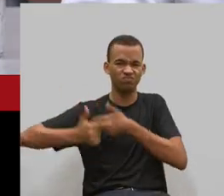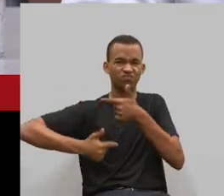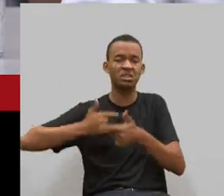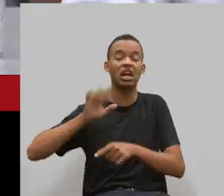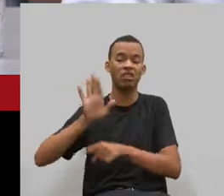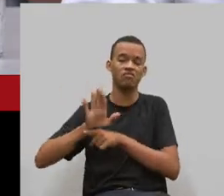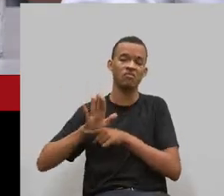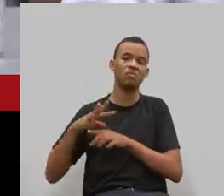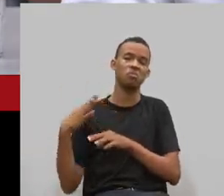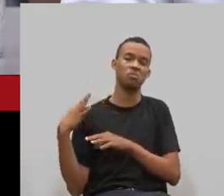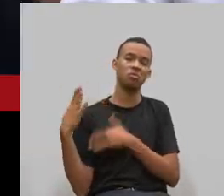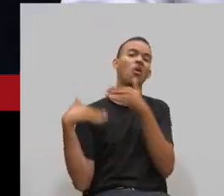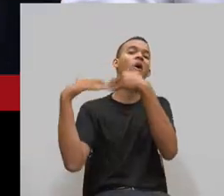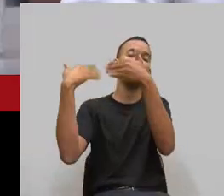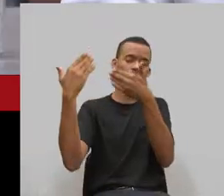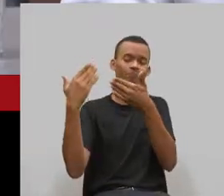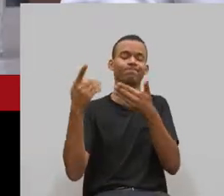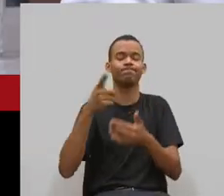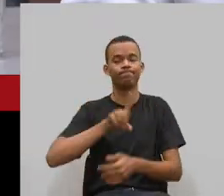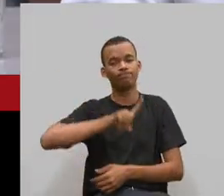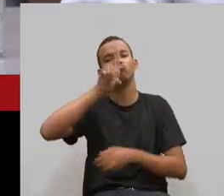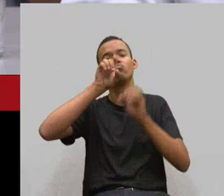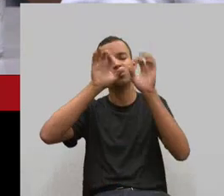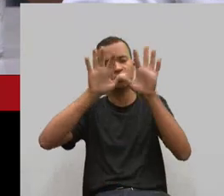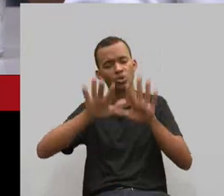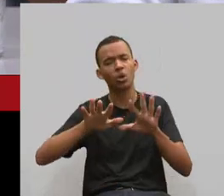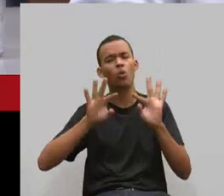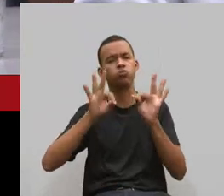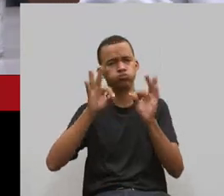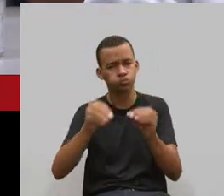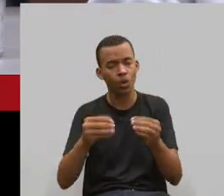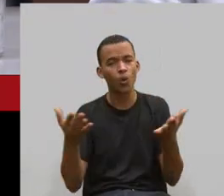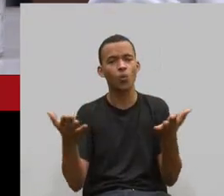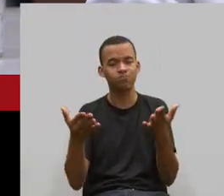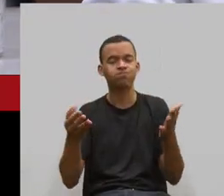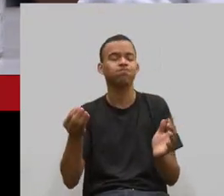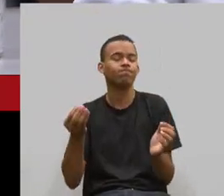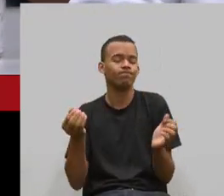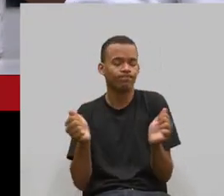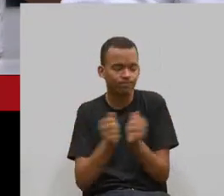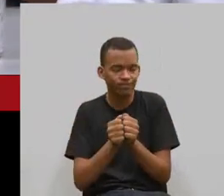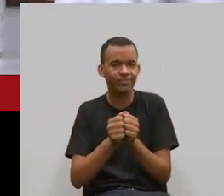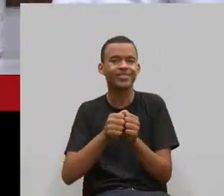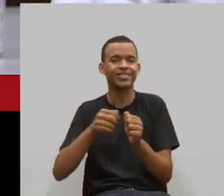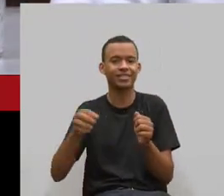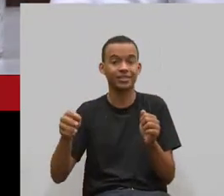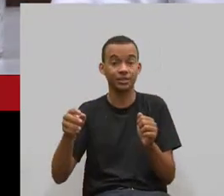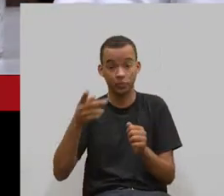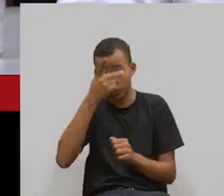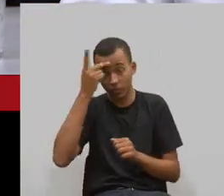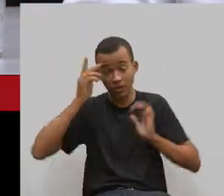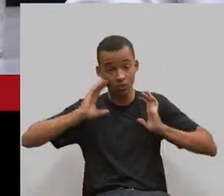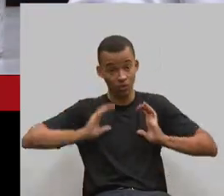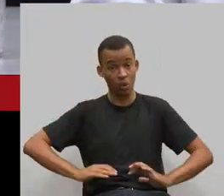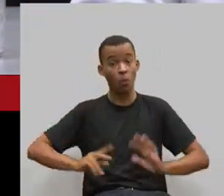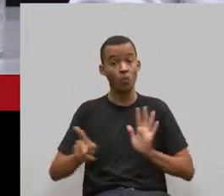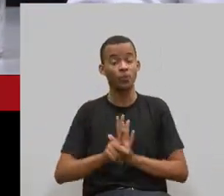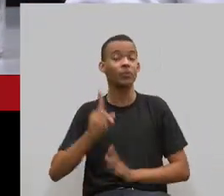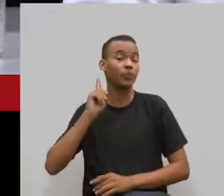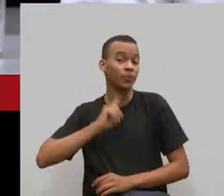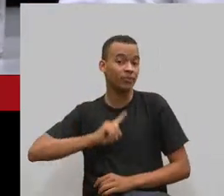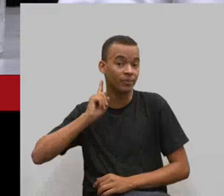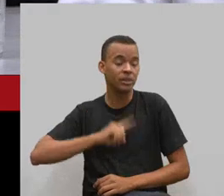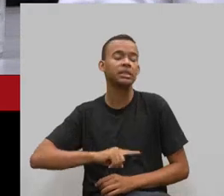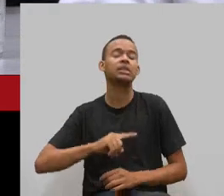e que a gente nessa tarde consiga contribuir de forma honrosa com os cidadãos mineiros principalmente que mais precisam desse